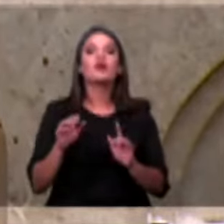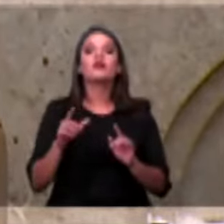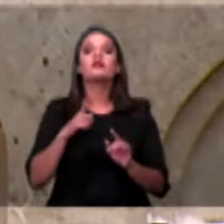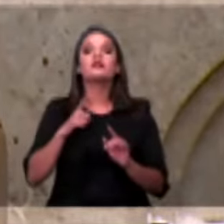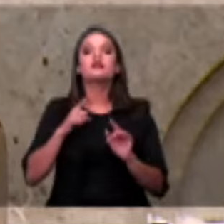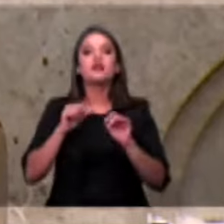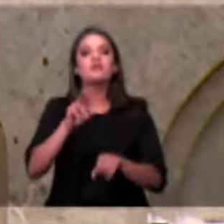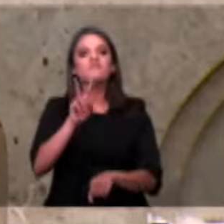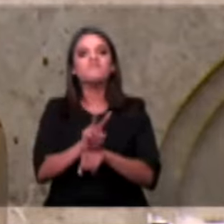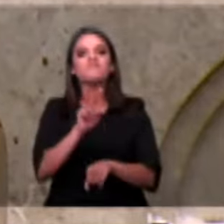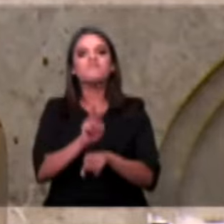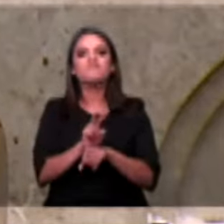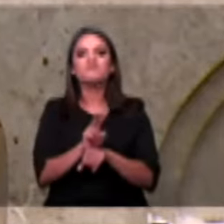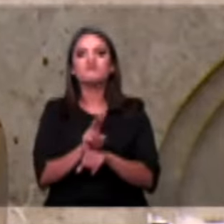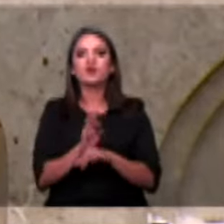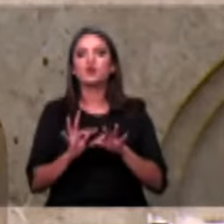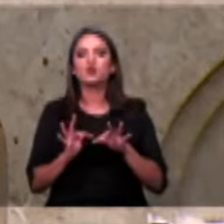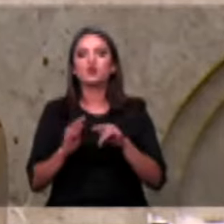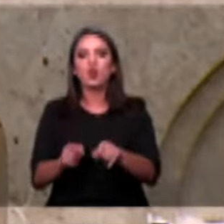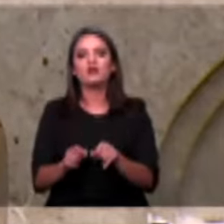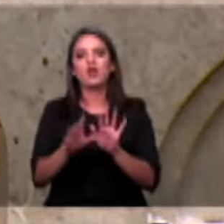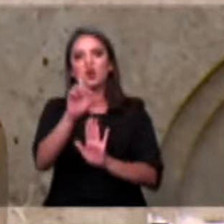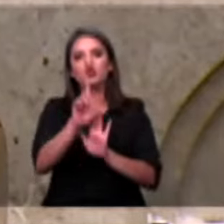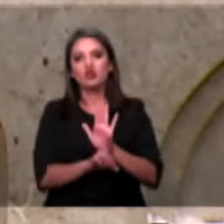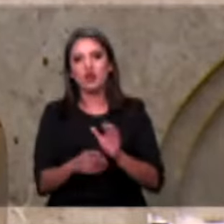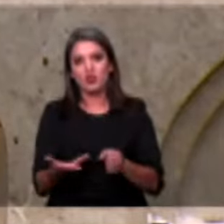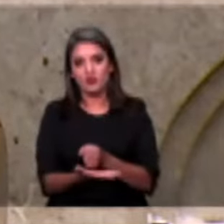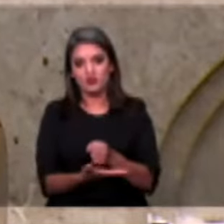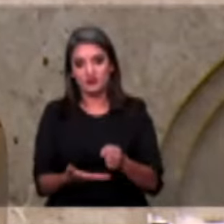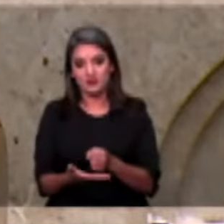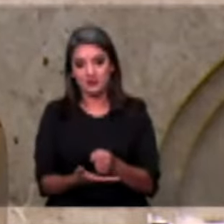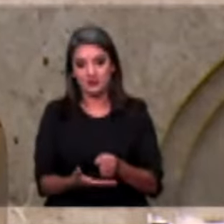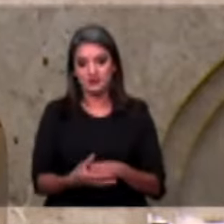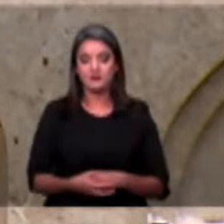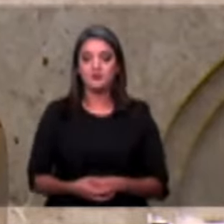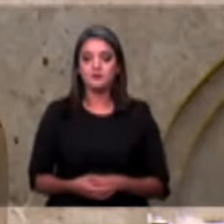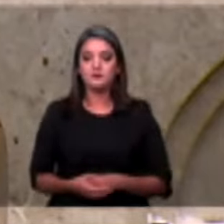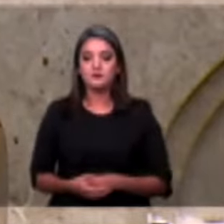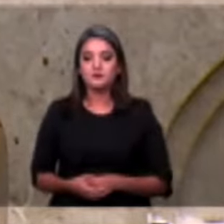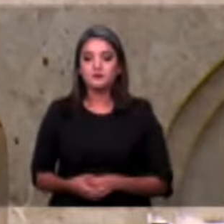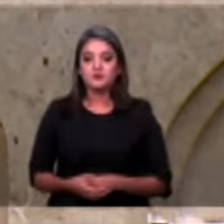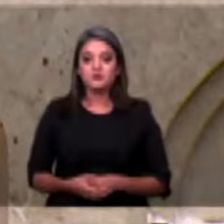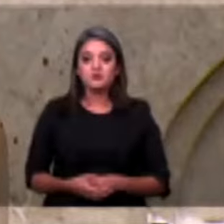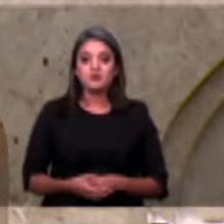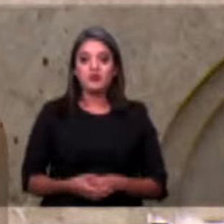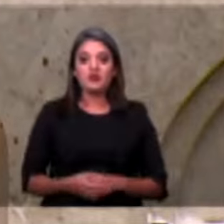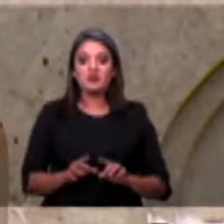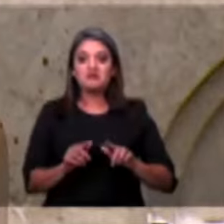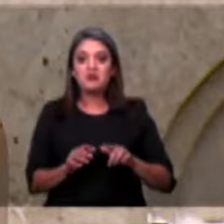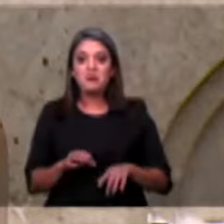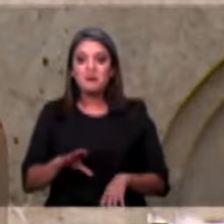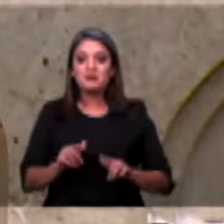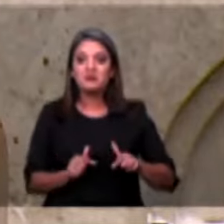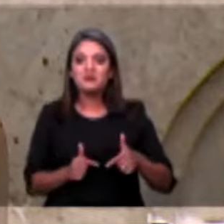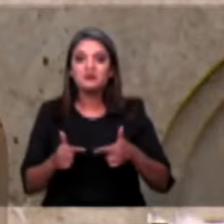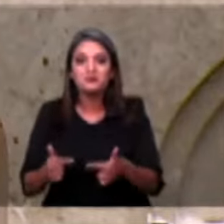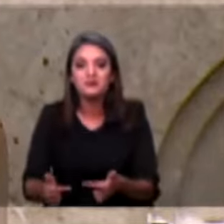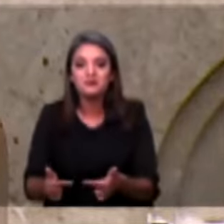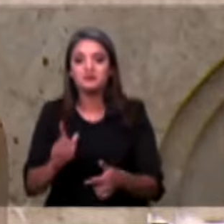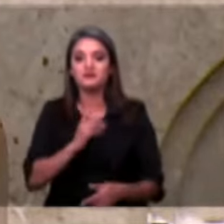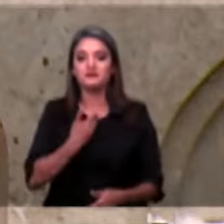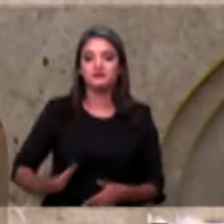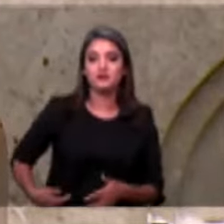dos direitos fundamentais, de repelir condutas governamentais abusivas,